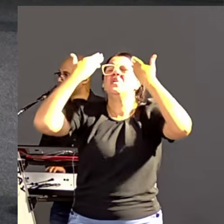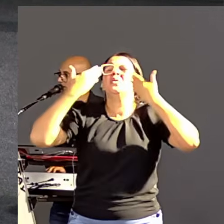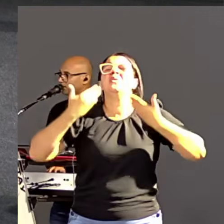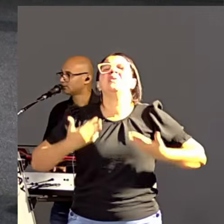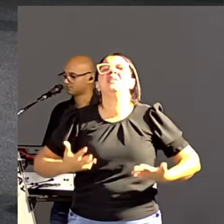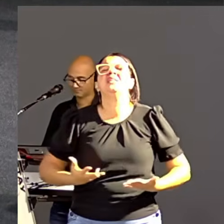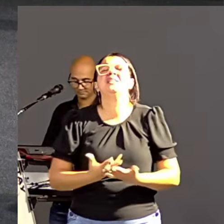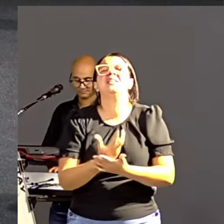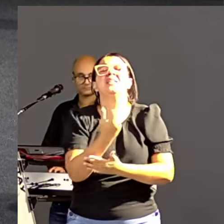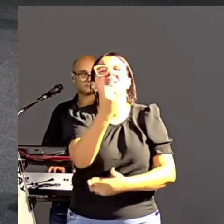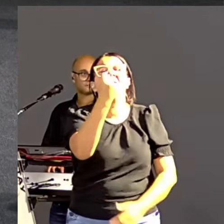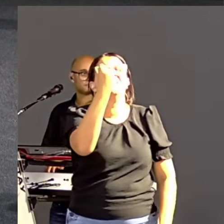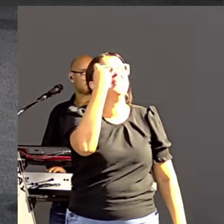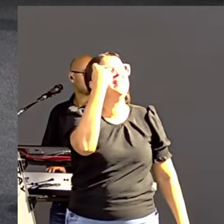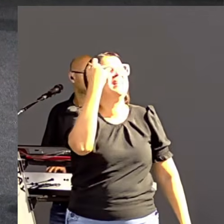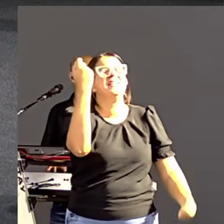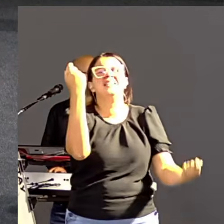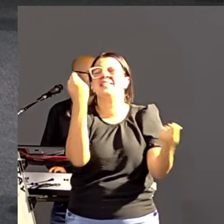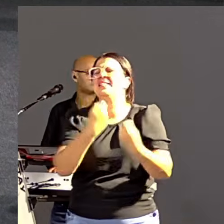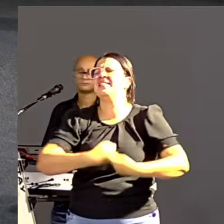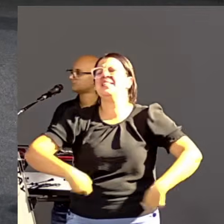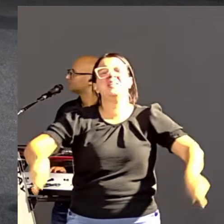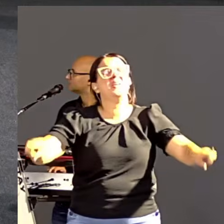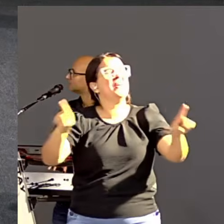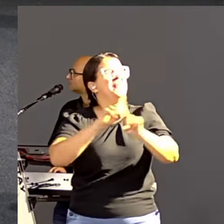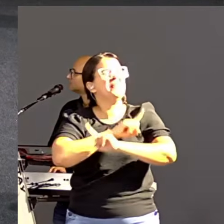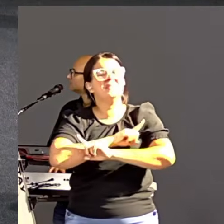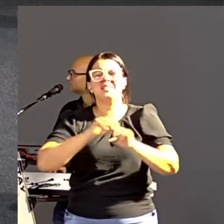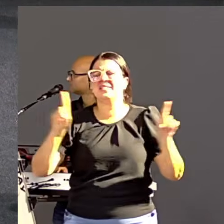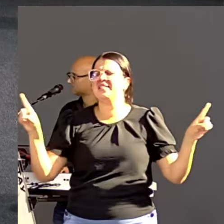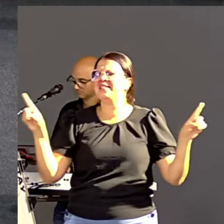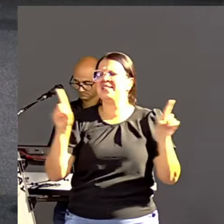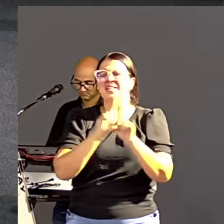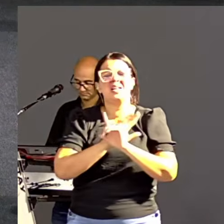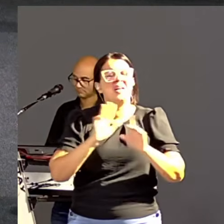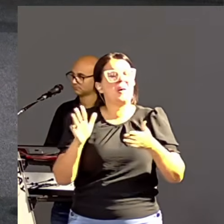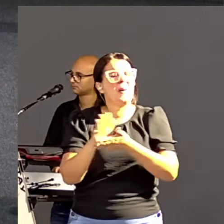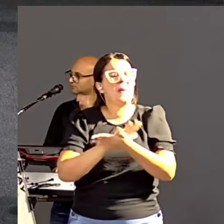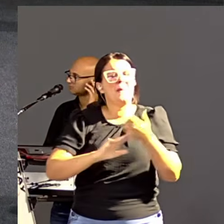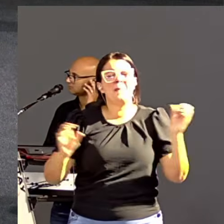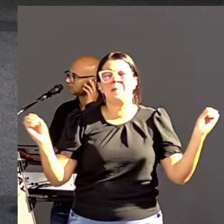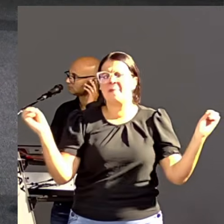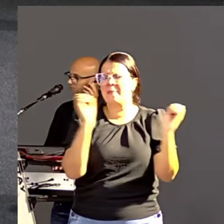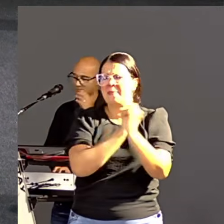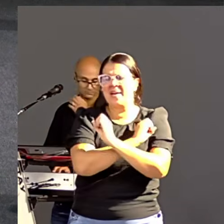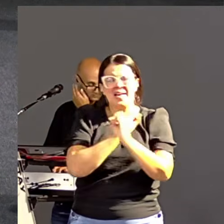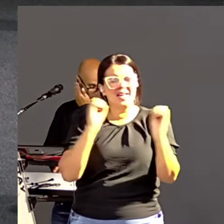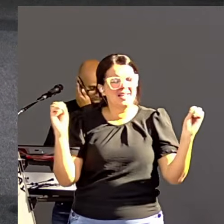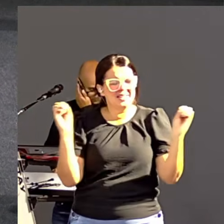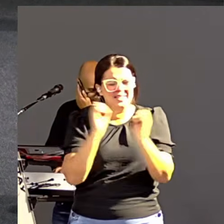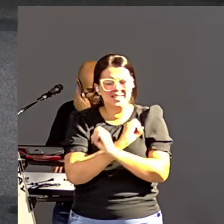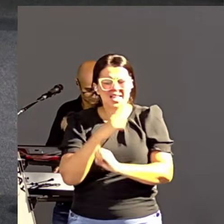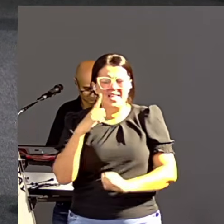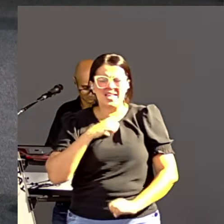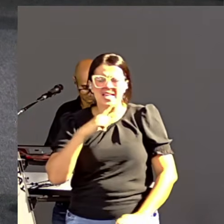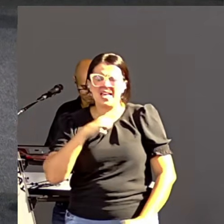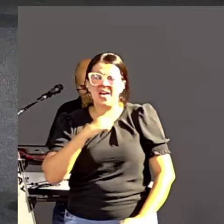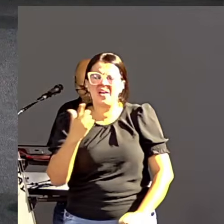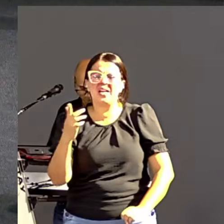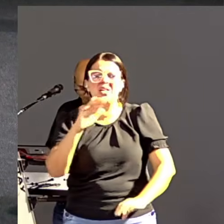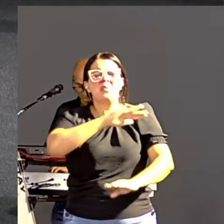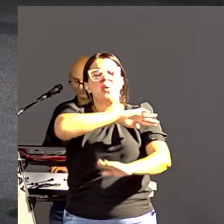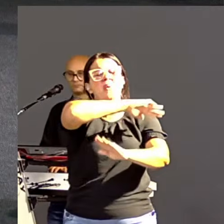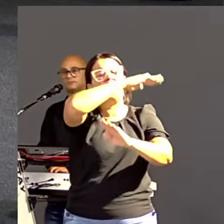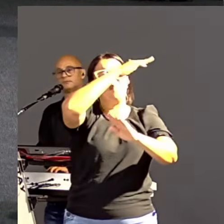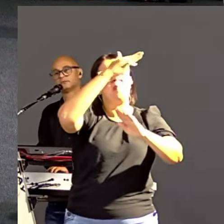redimidos. Não precisamos mais, meu Deus, que alguém crie fontes. O